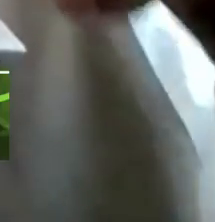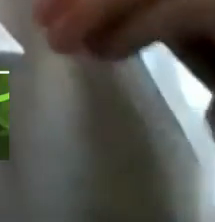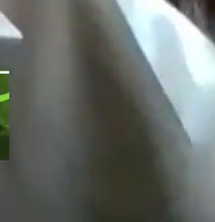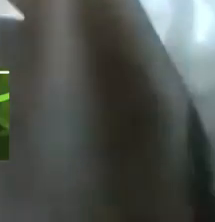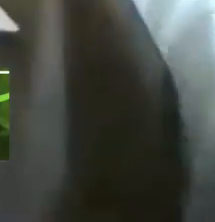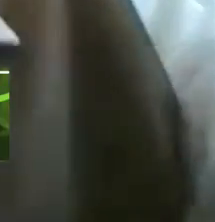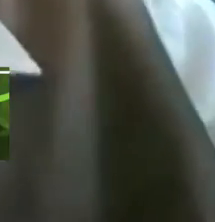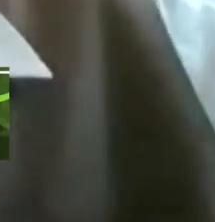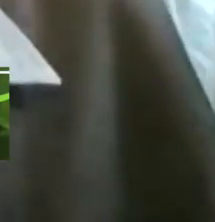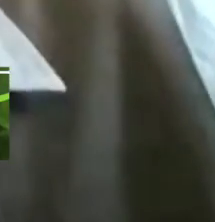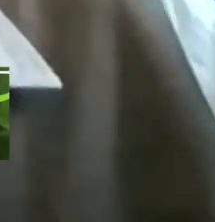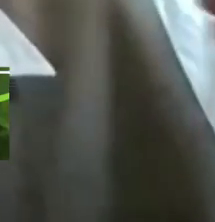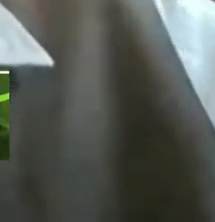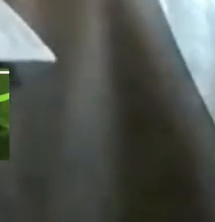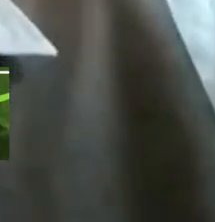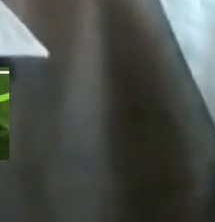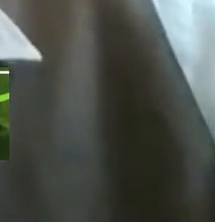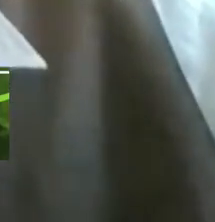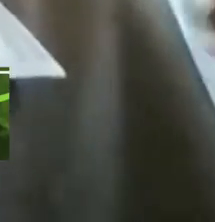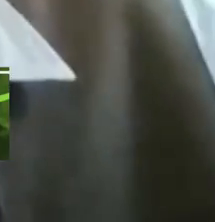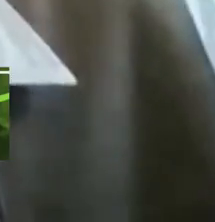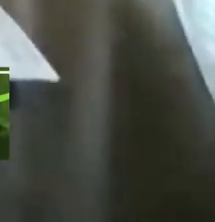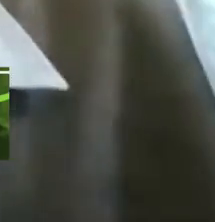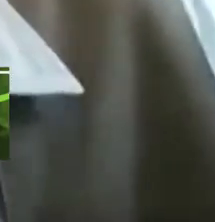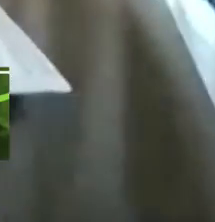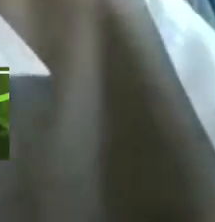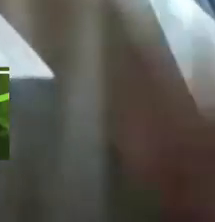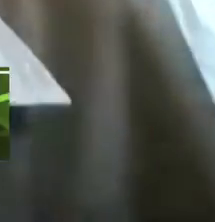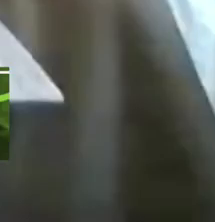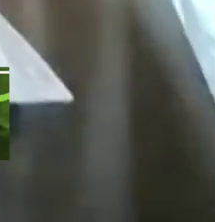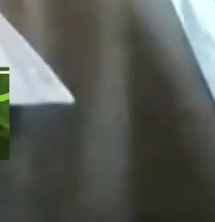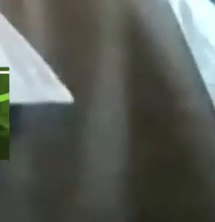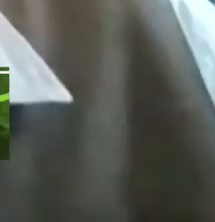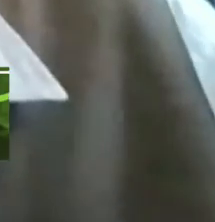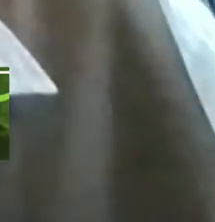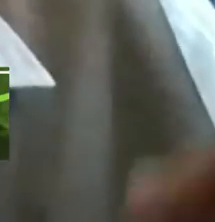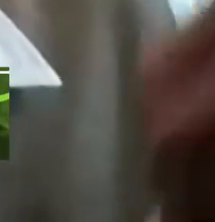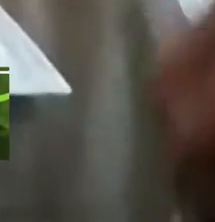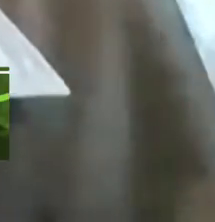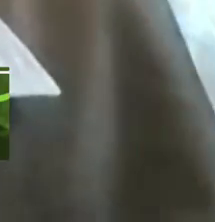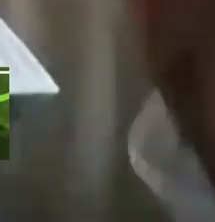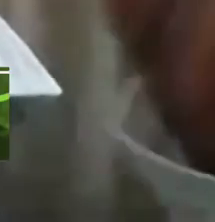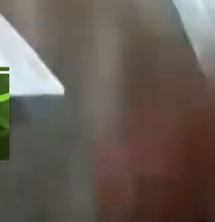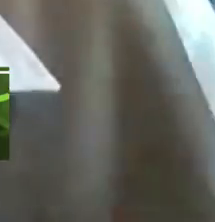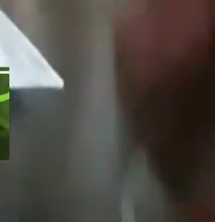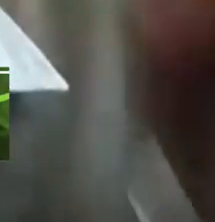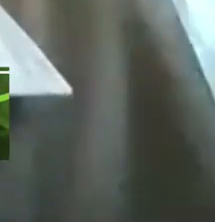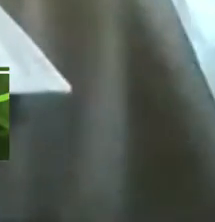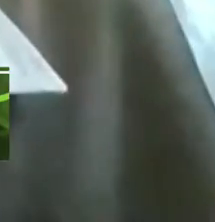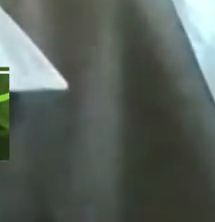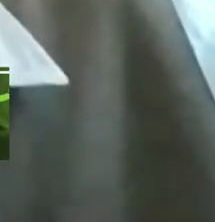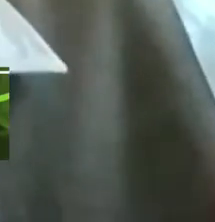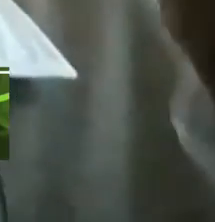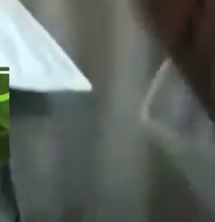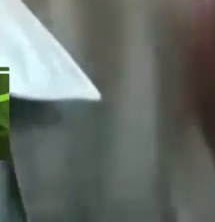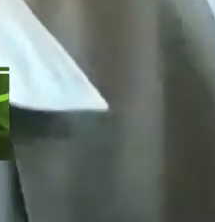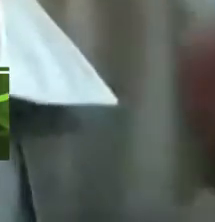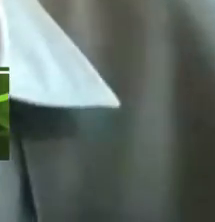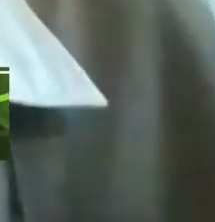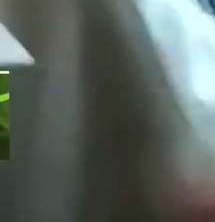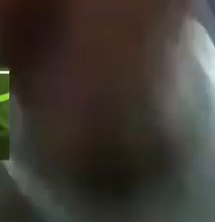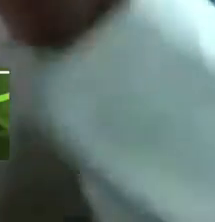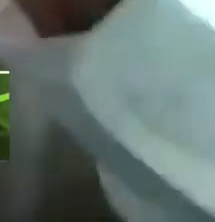ter um papel fundamental num programa de recuperação civilizatória a questão não é esquerda direita é